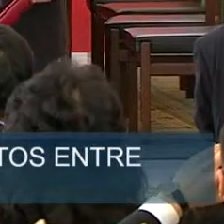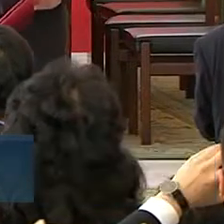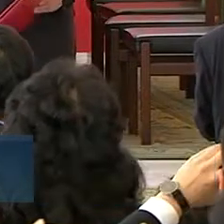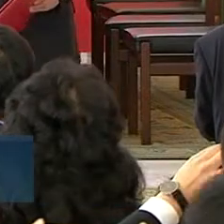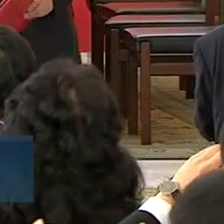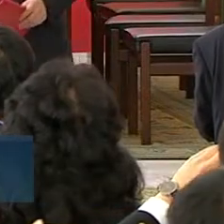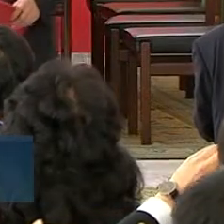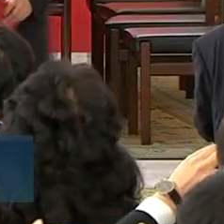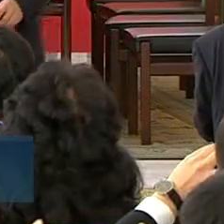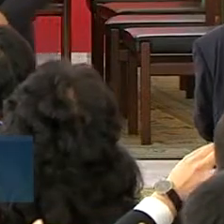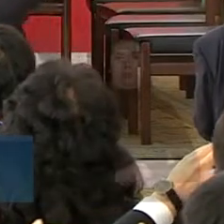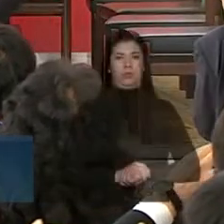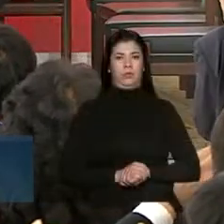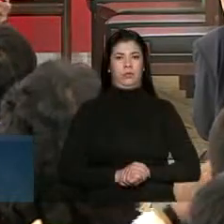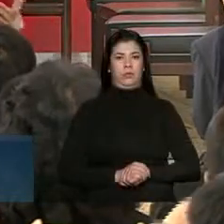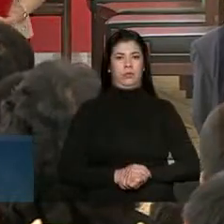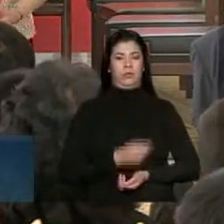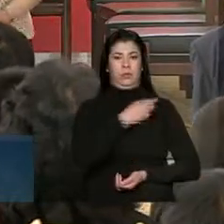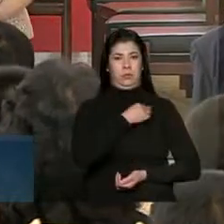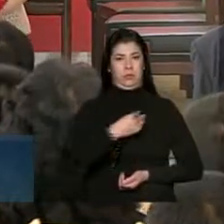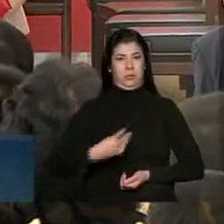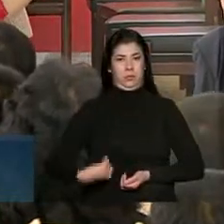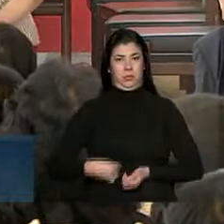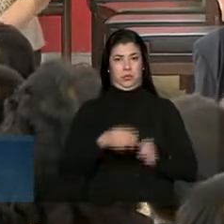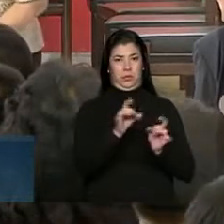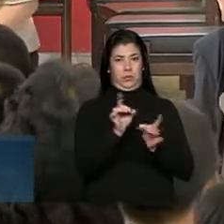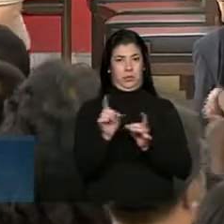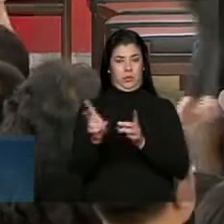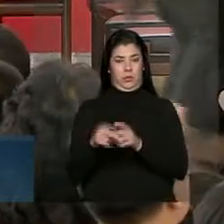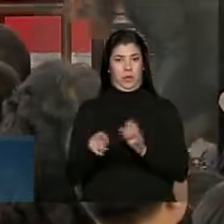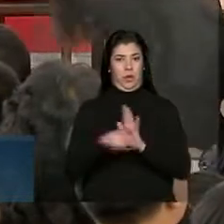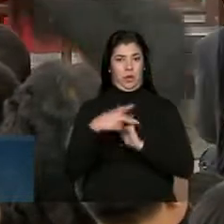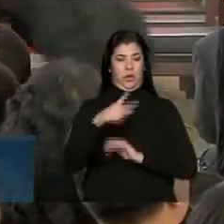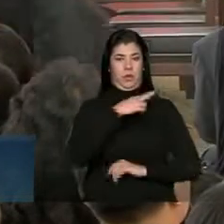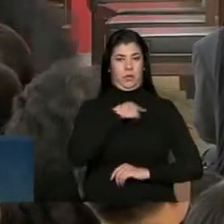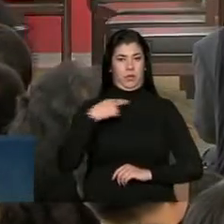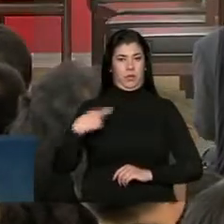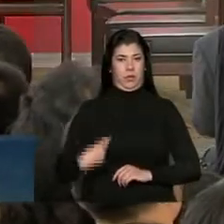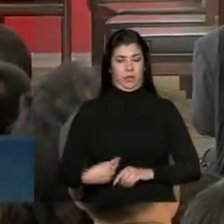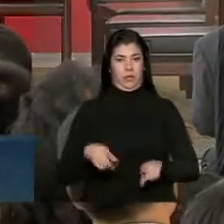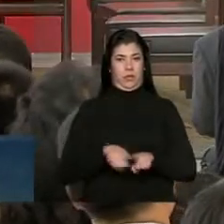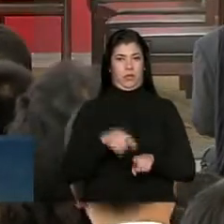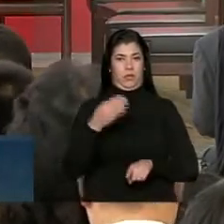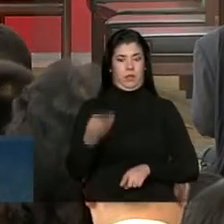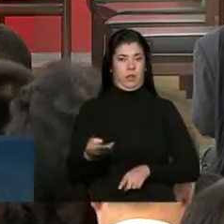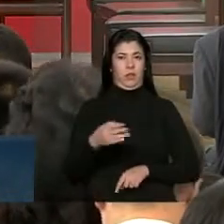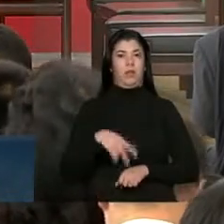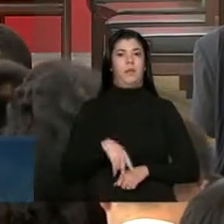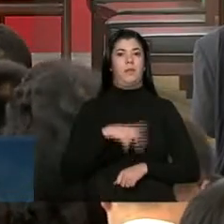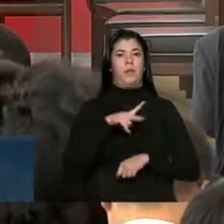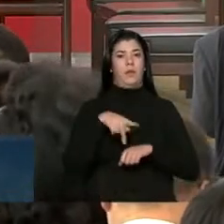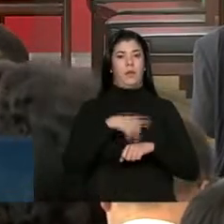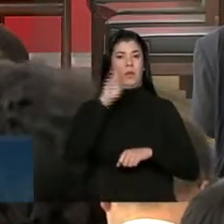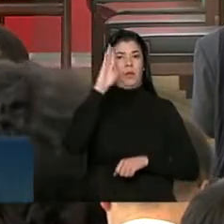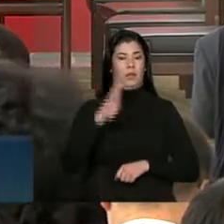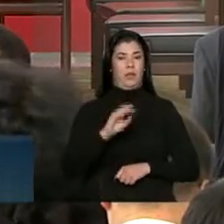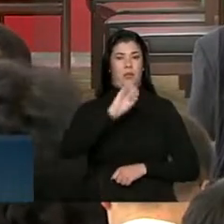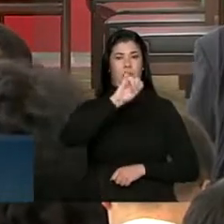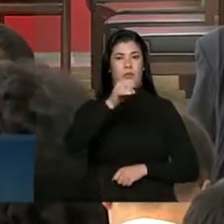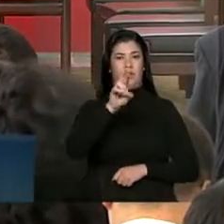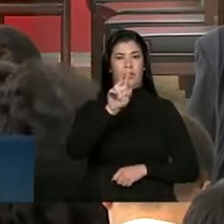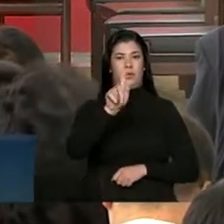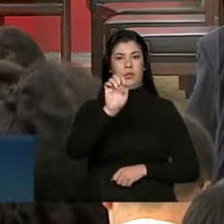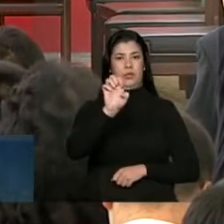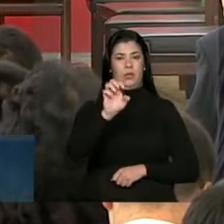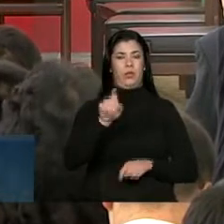Ministro do Comércio, Gao Yusheng, e ministro do Esporte, Jorge Hilton. Presidente do Conselho